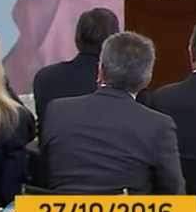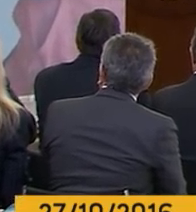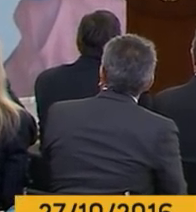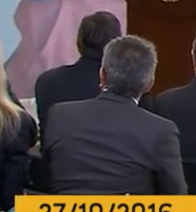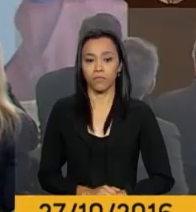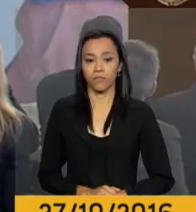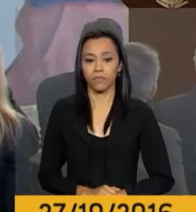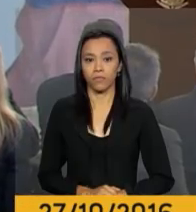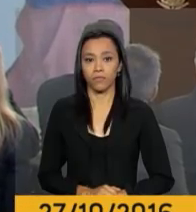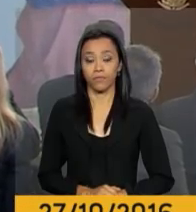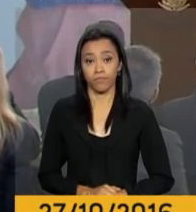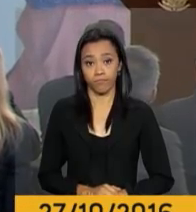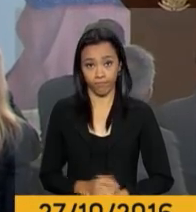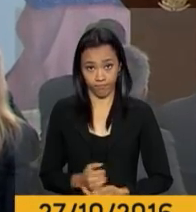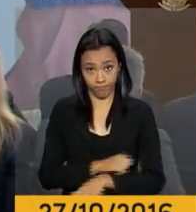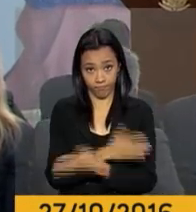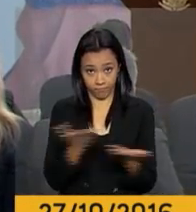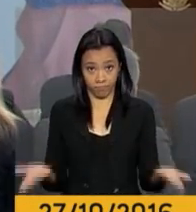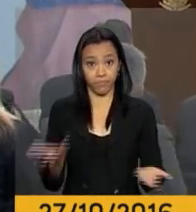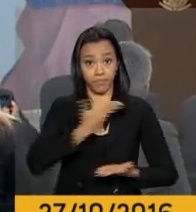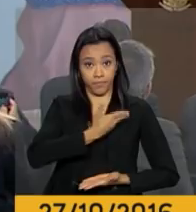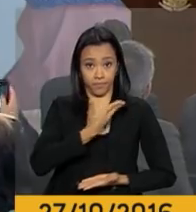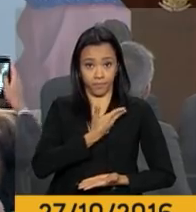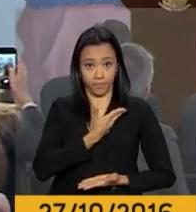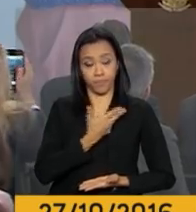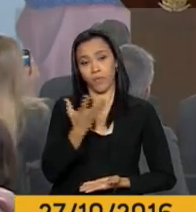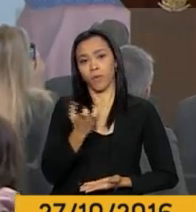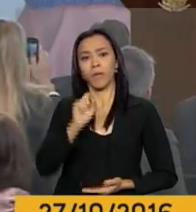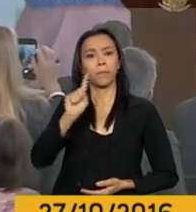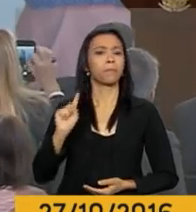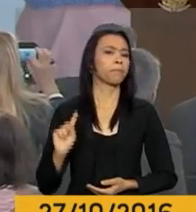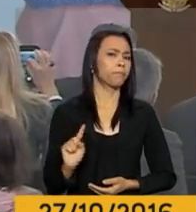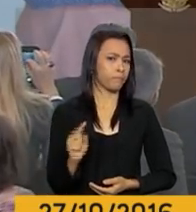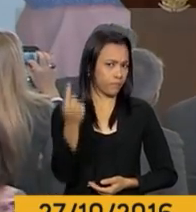Olha, meus amigos, eu quero, em primeiro lugar,